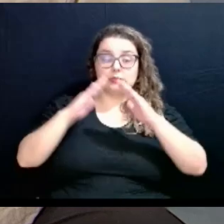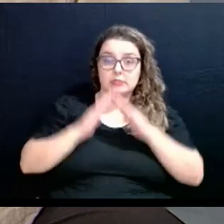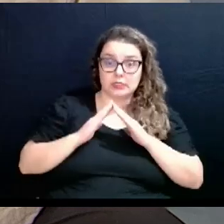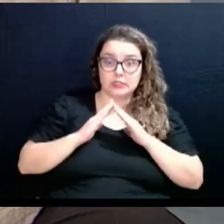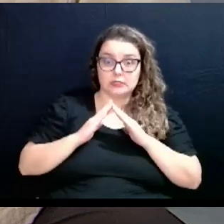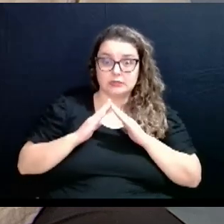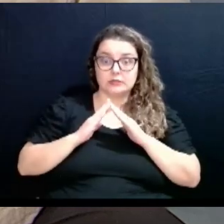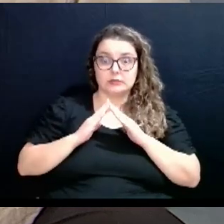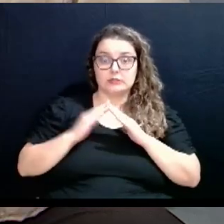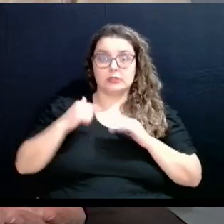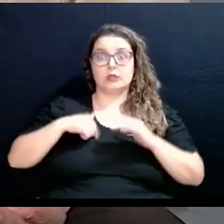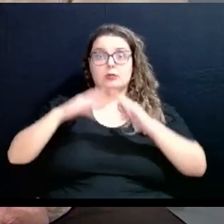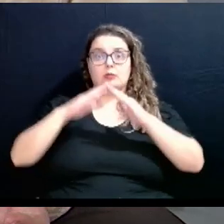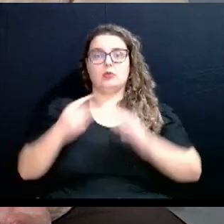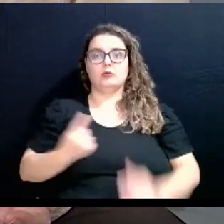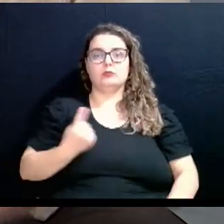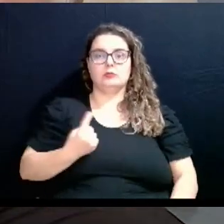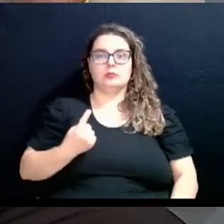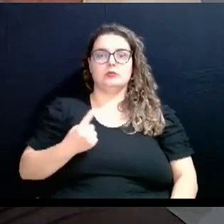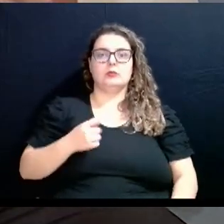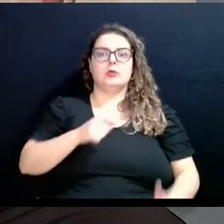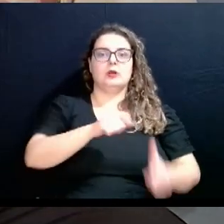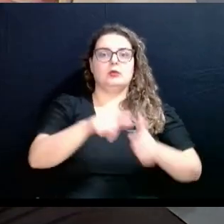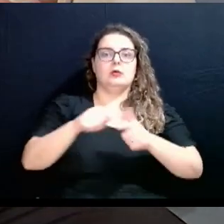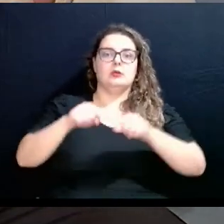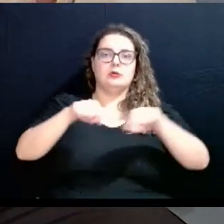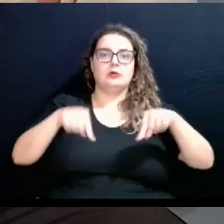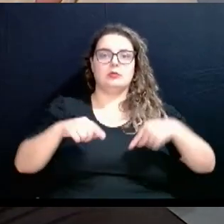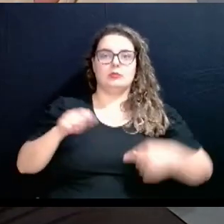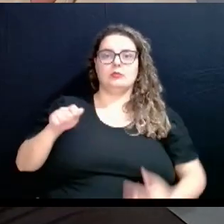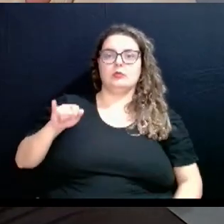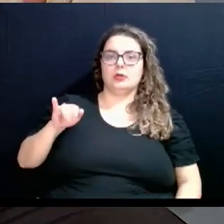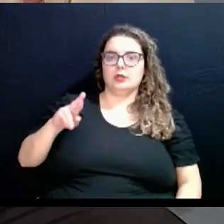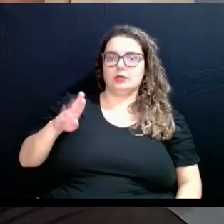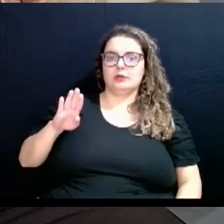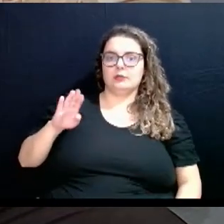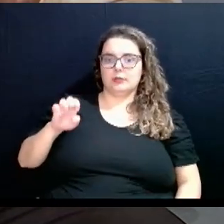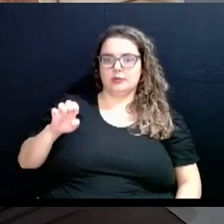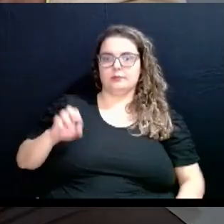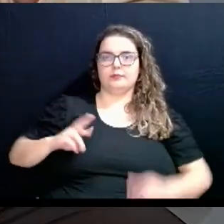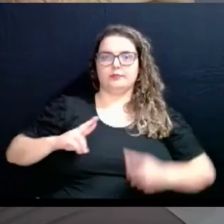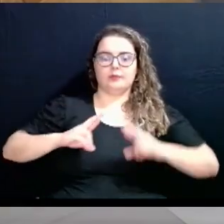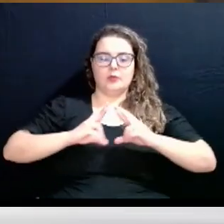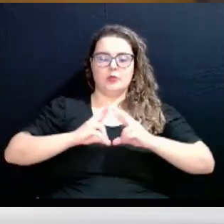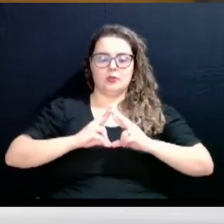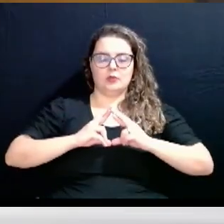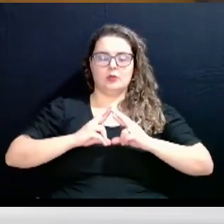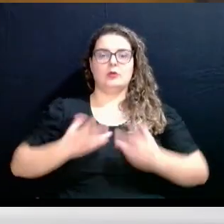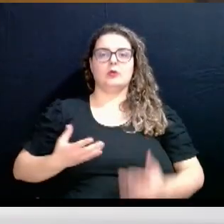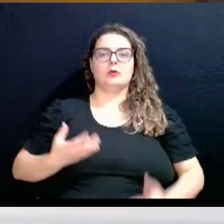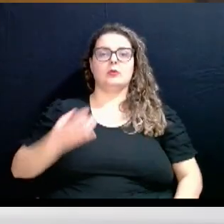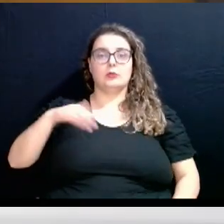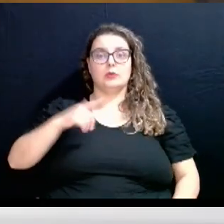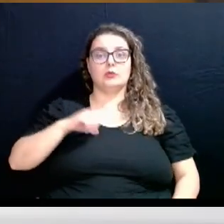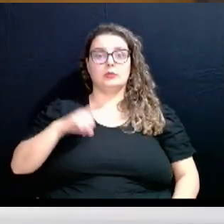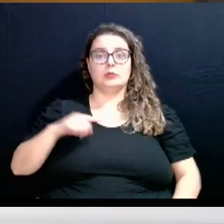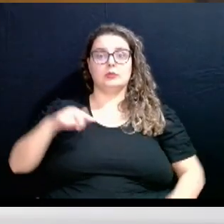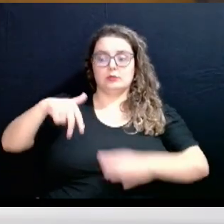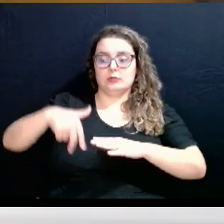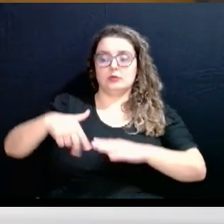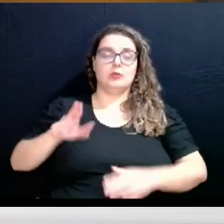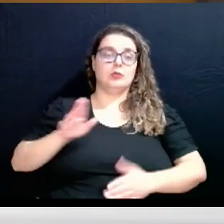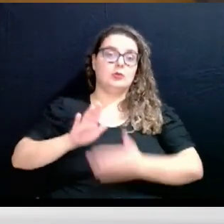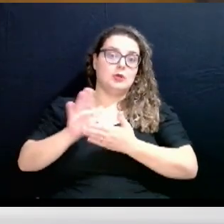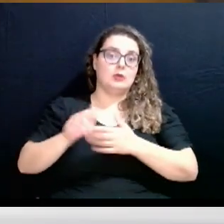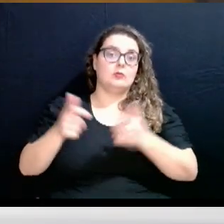estou em casa, eu moro sozinho, só que eu alugo alguns quartos para o Airbnb. Então, quando eu tenho um hóspede aqui, o consumo vai ser maior,